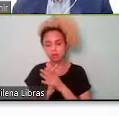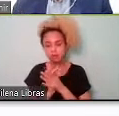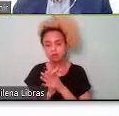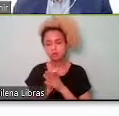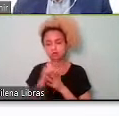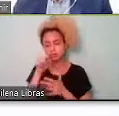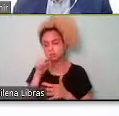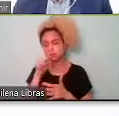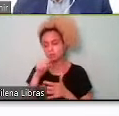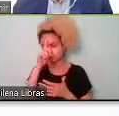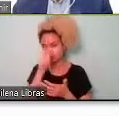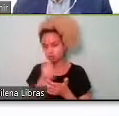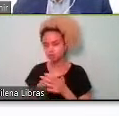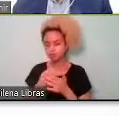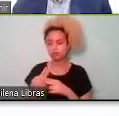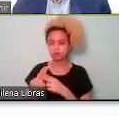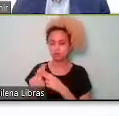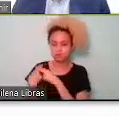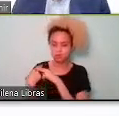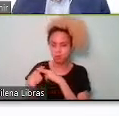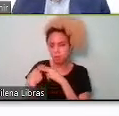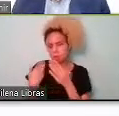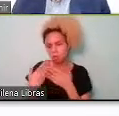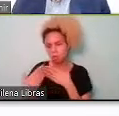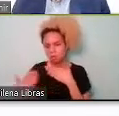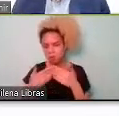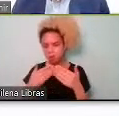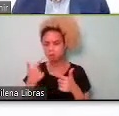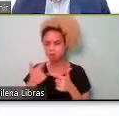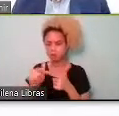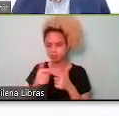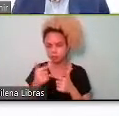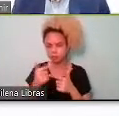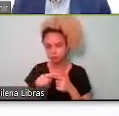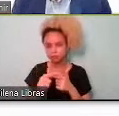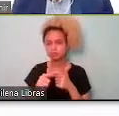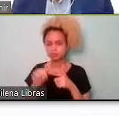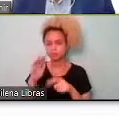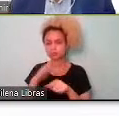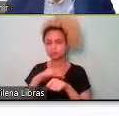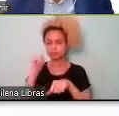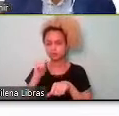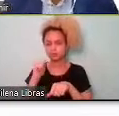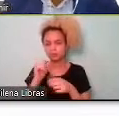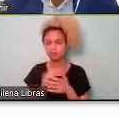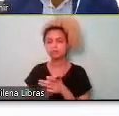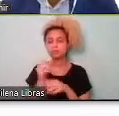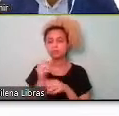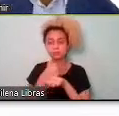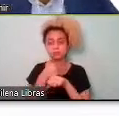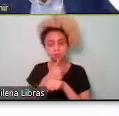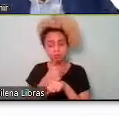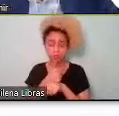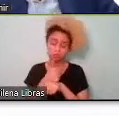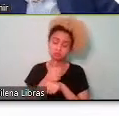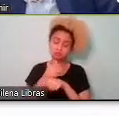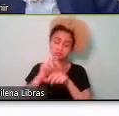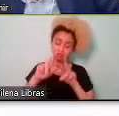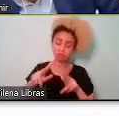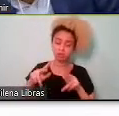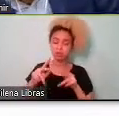define a sua responsabilidade. Qualquer ocorrência, transfere então para o profissional. Caso contrário, o